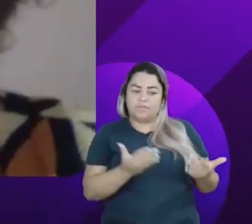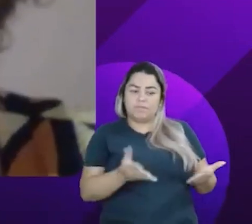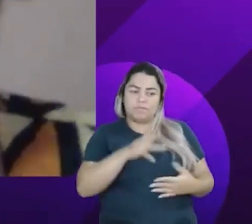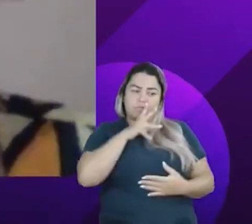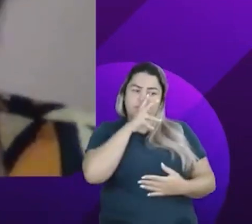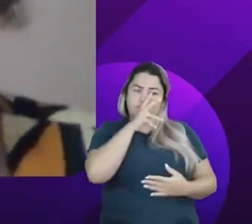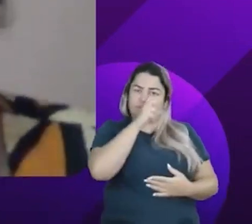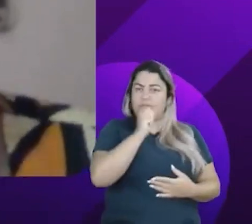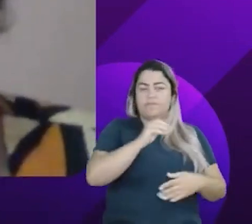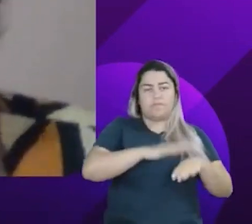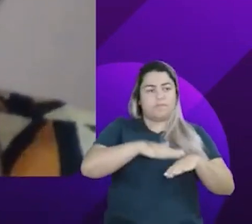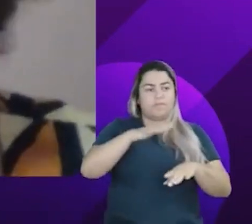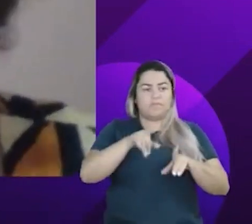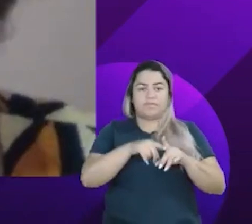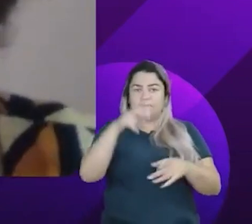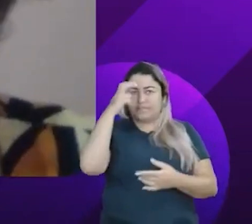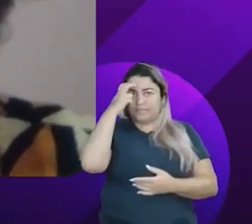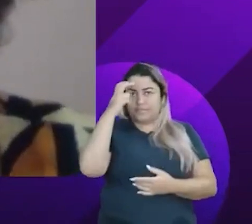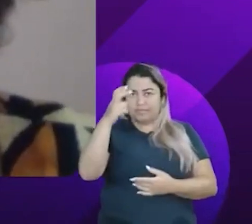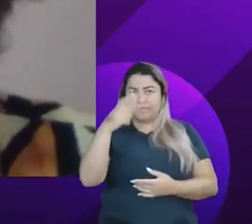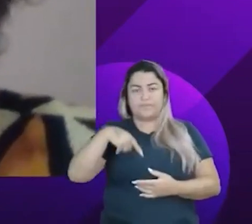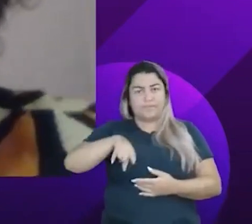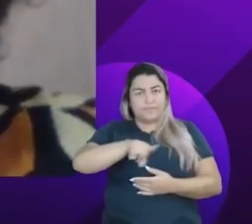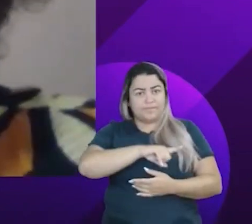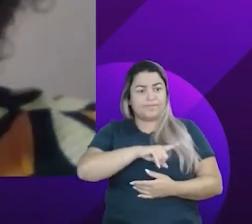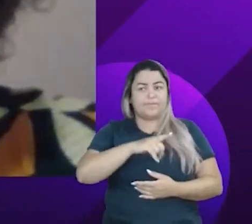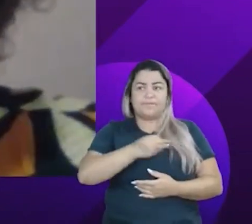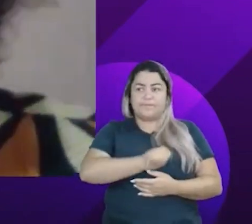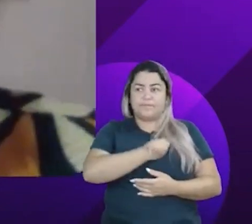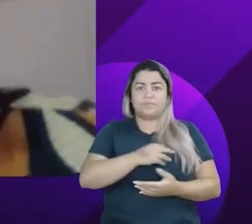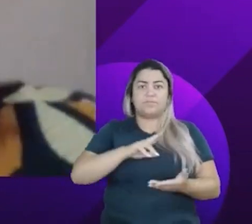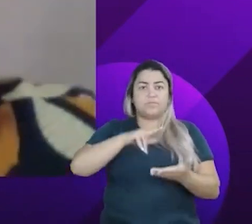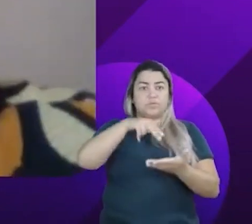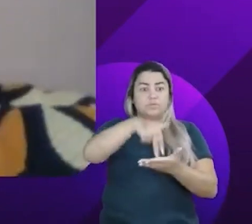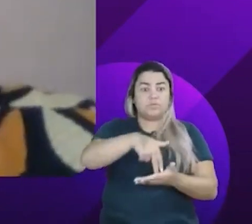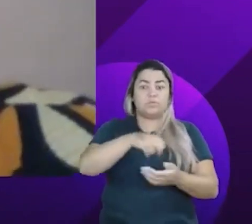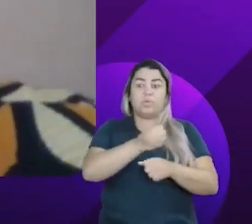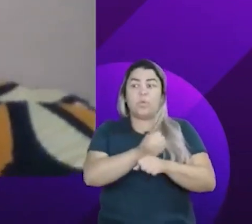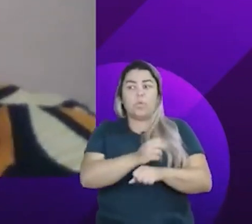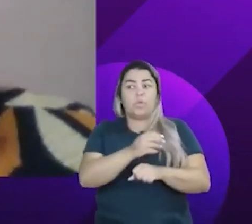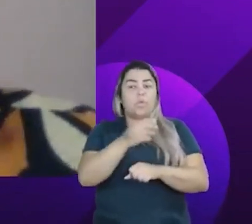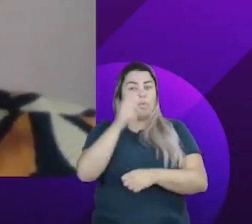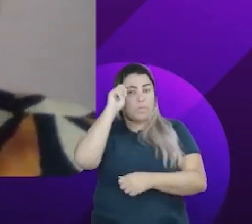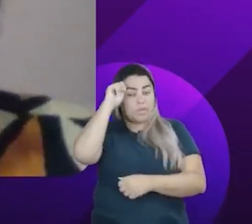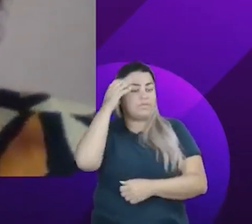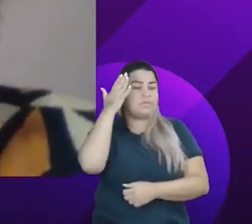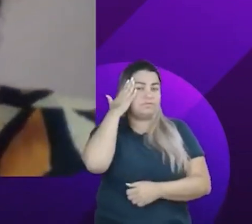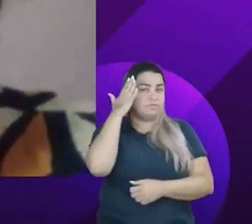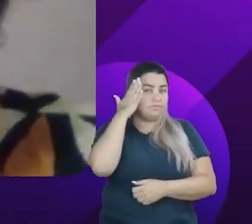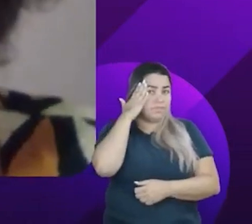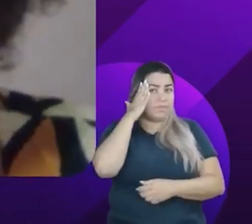vez mais a cultura aonde quer que estejamos. Eu vou para o Quilombo e sei que no Quilombo, por